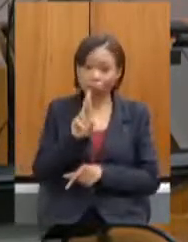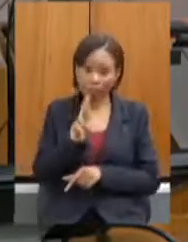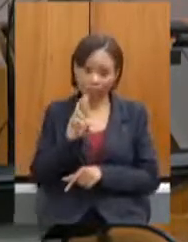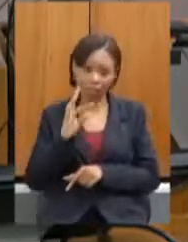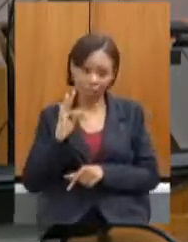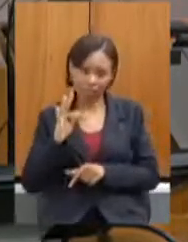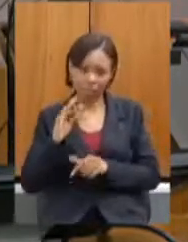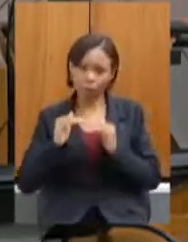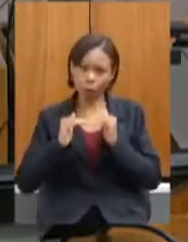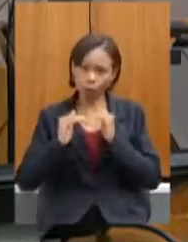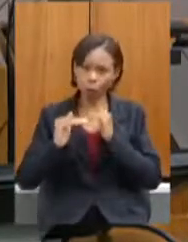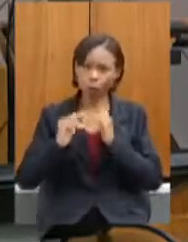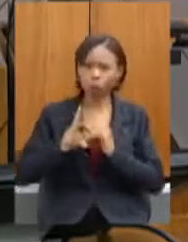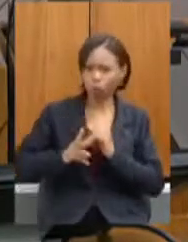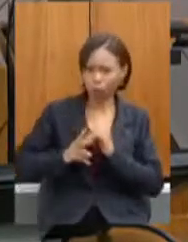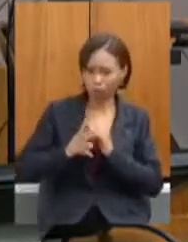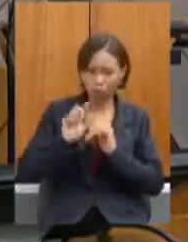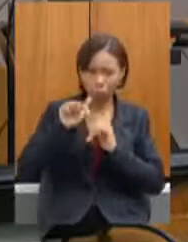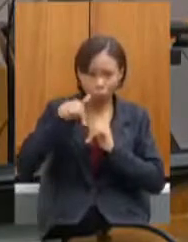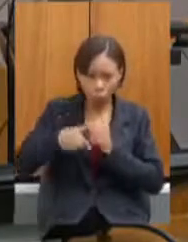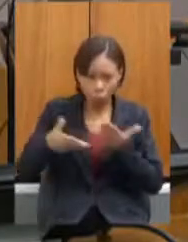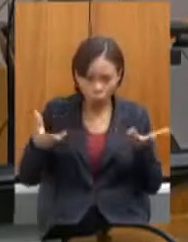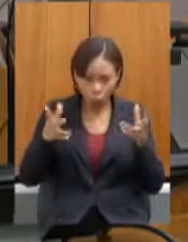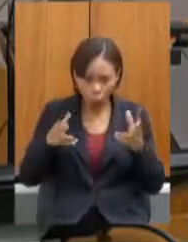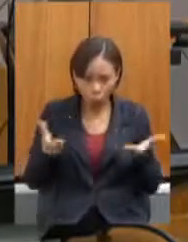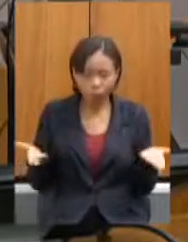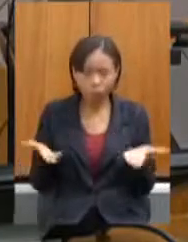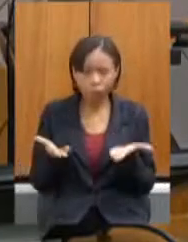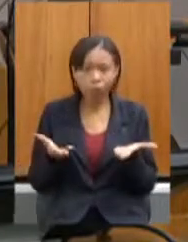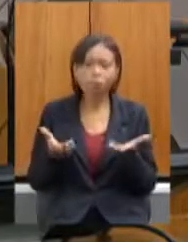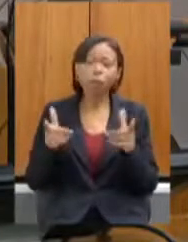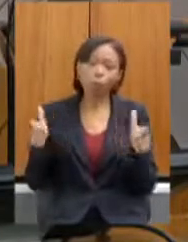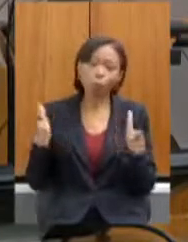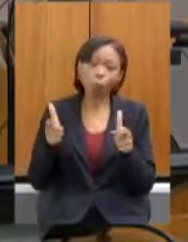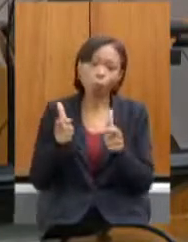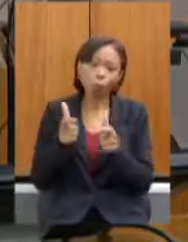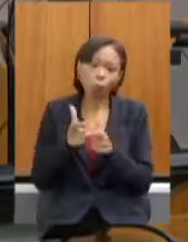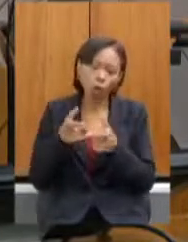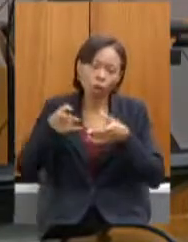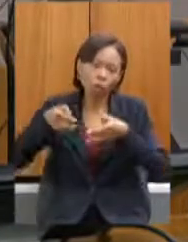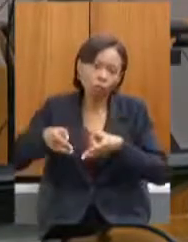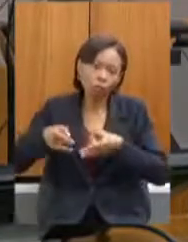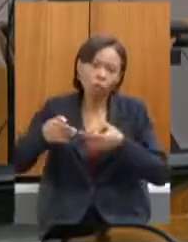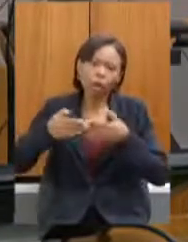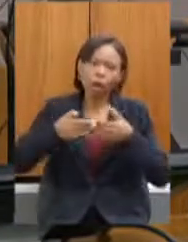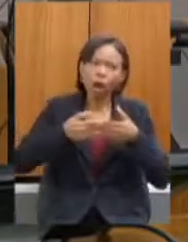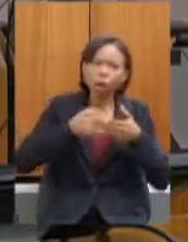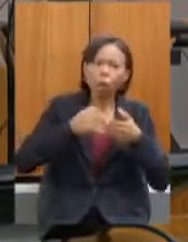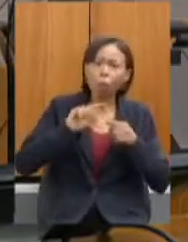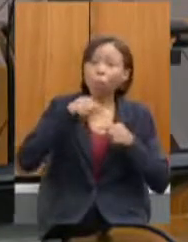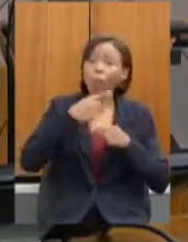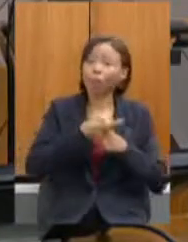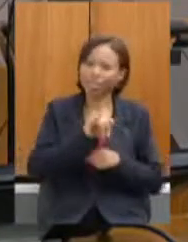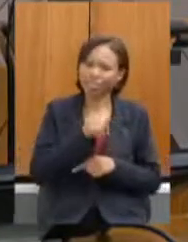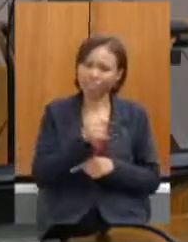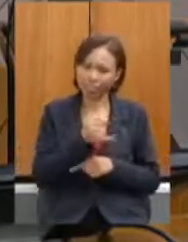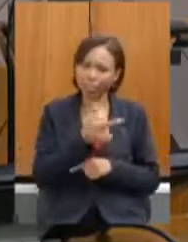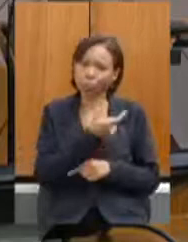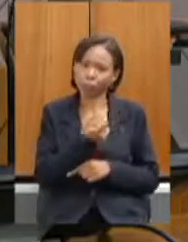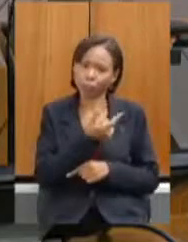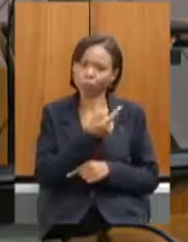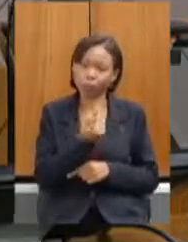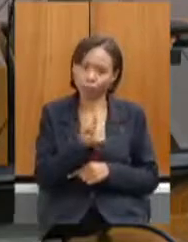ele está hoje nós teremos uma tendência de esgotamento de leito após a Neide 2021 se ele caísse para